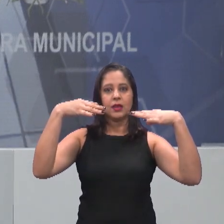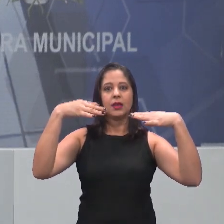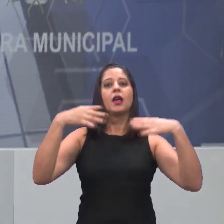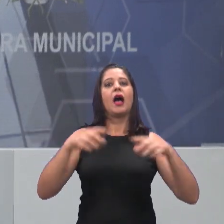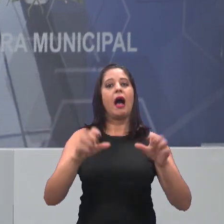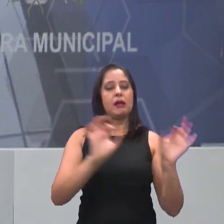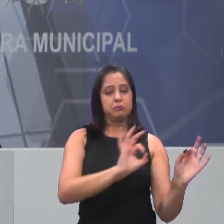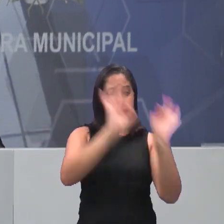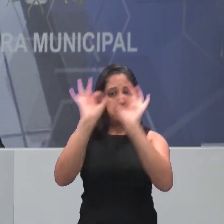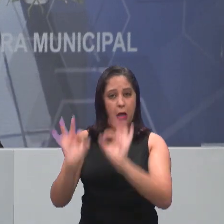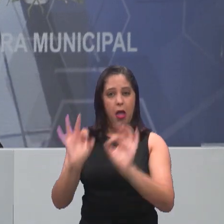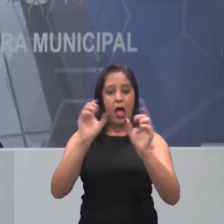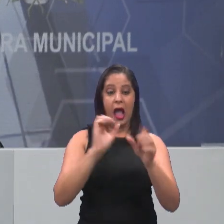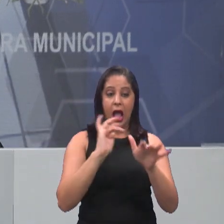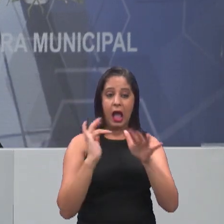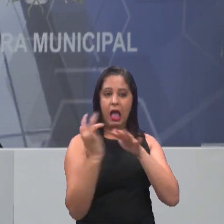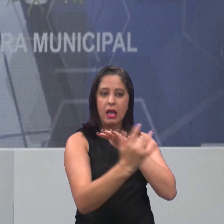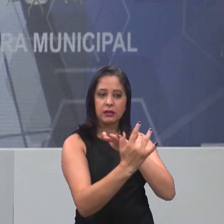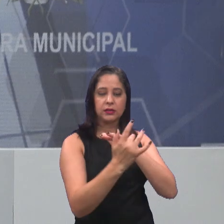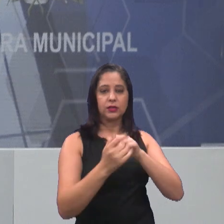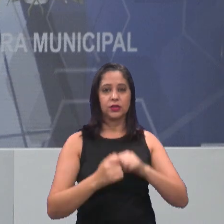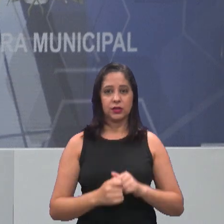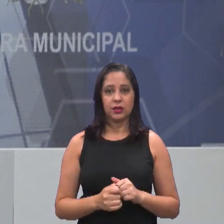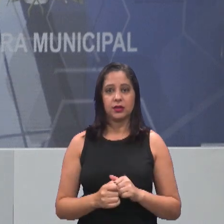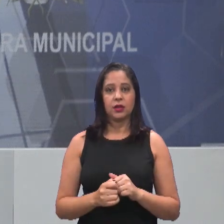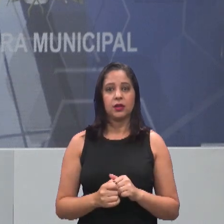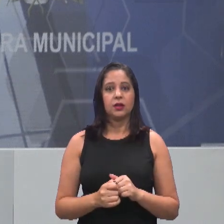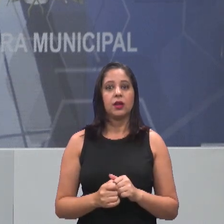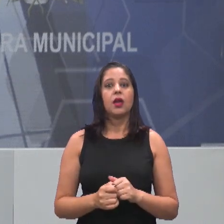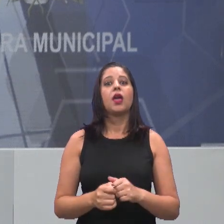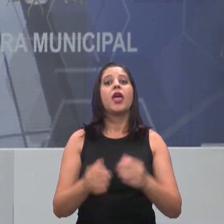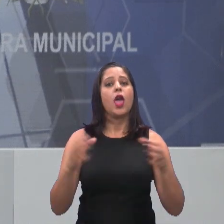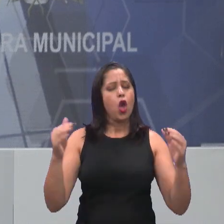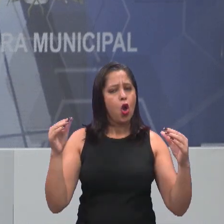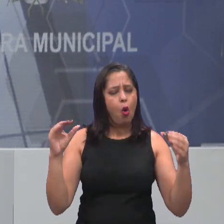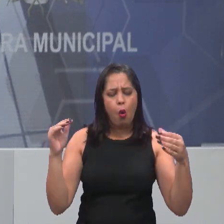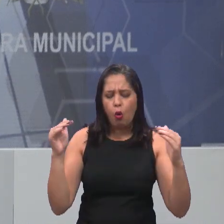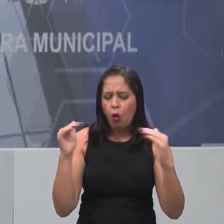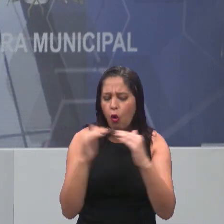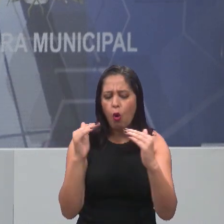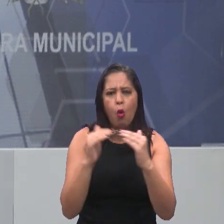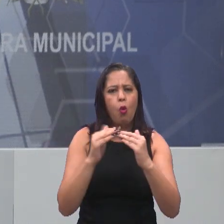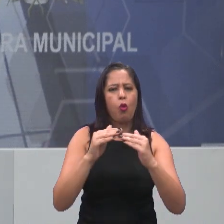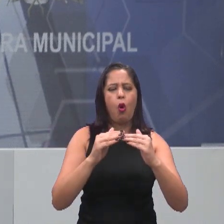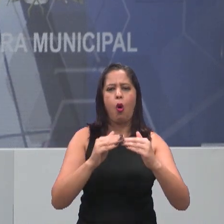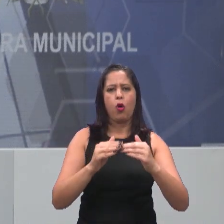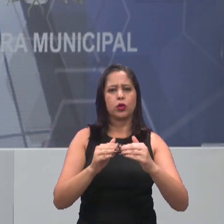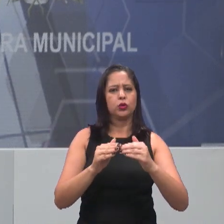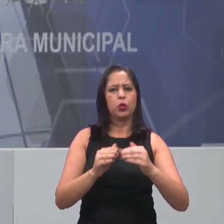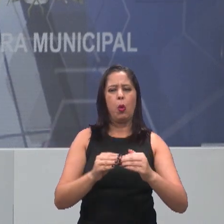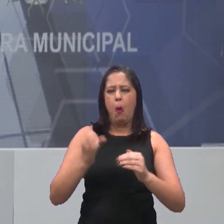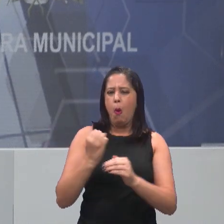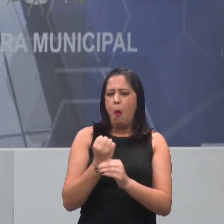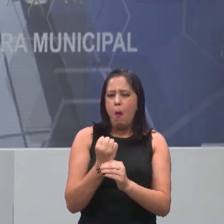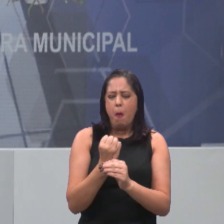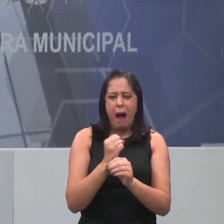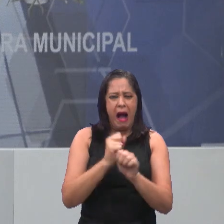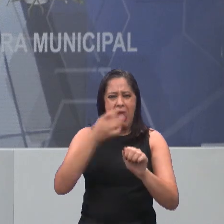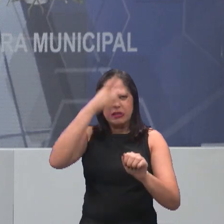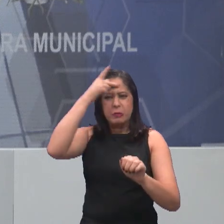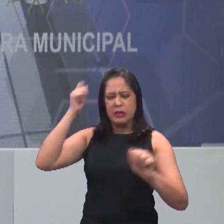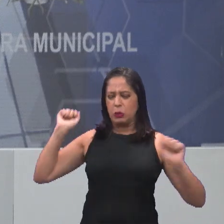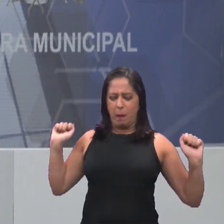redes sociais, e quero fazer quórum com milhões de brasileiros que foram às ruas por todo o